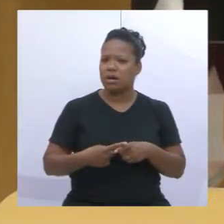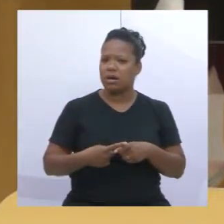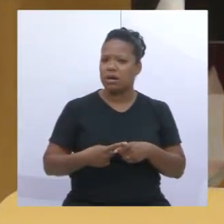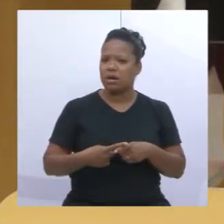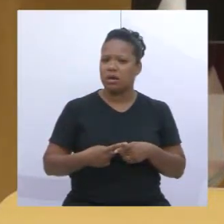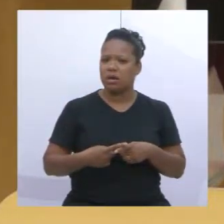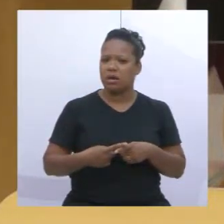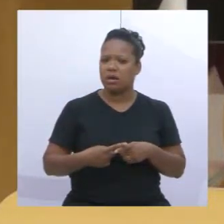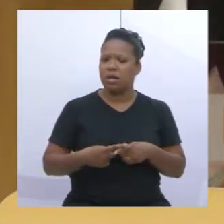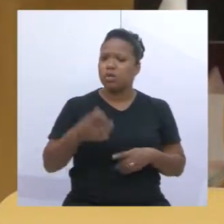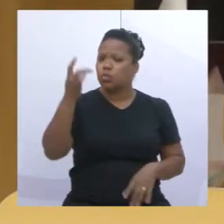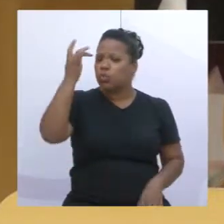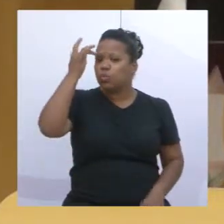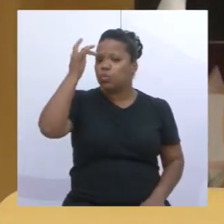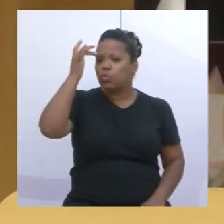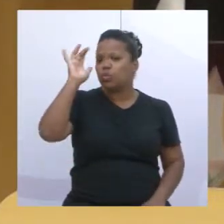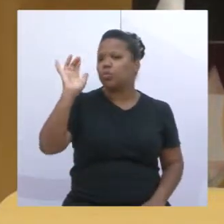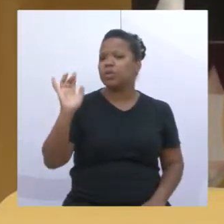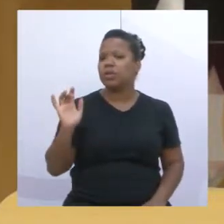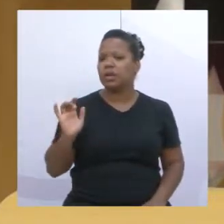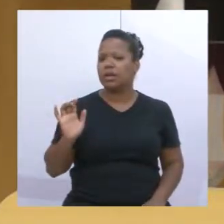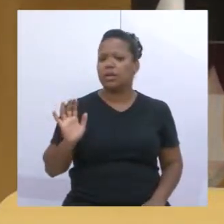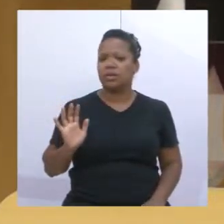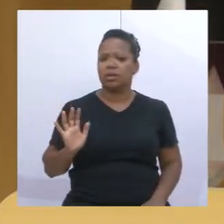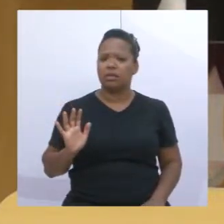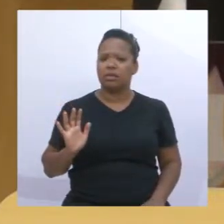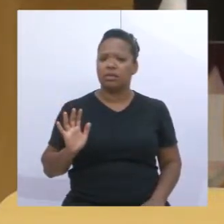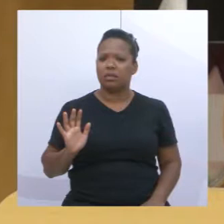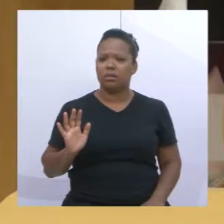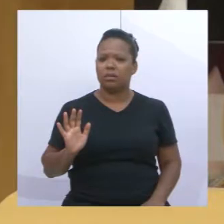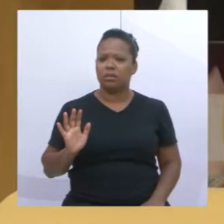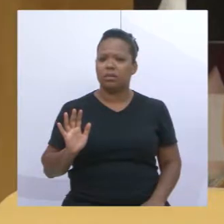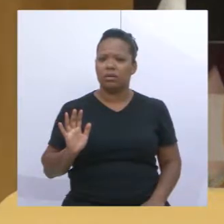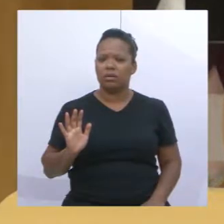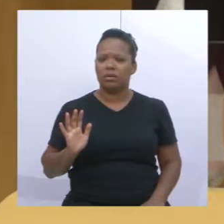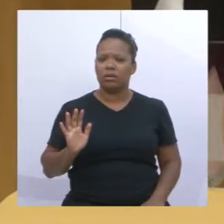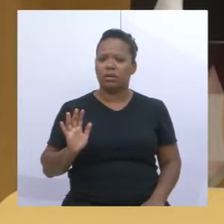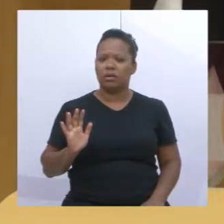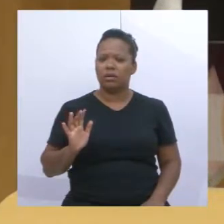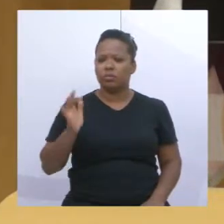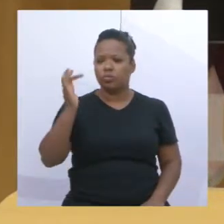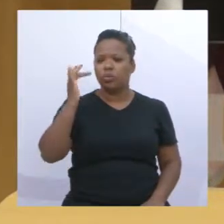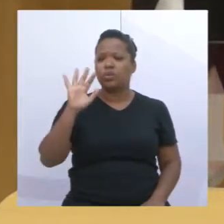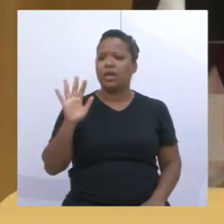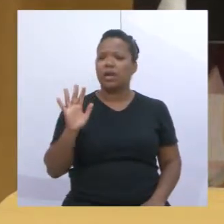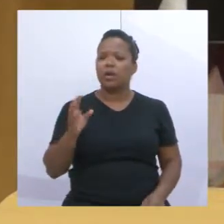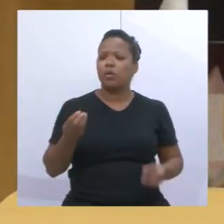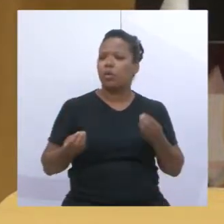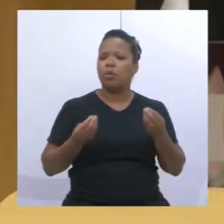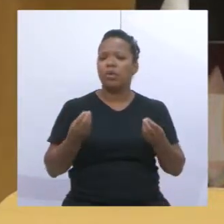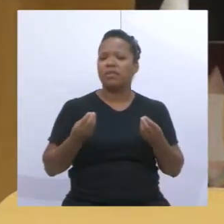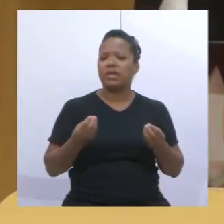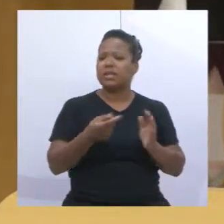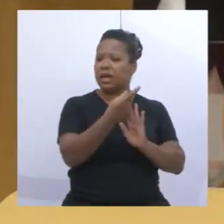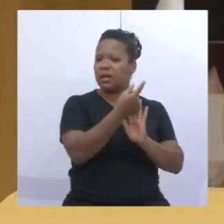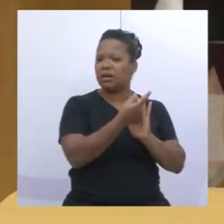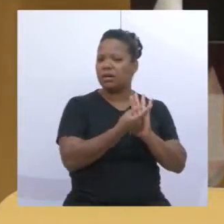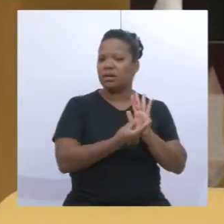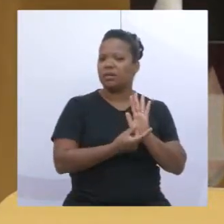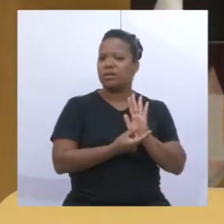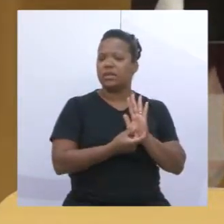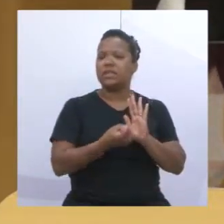o quanto custará o reflexo econômico, financeiro, se caso